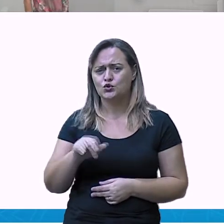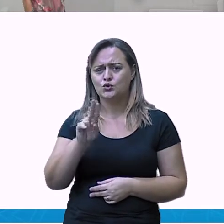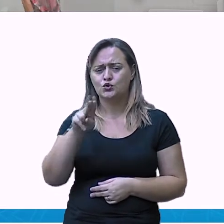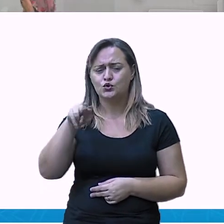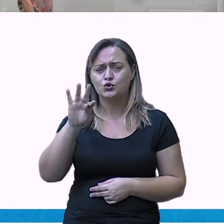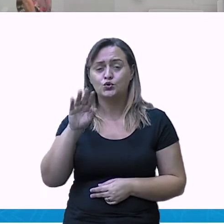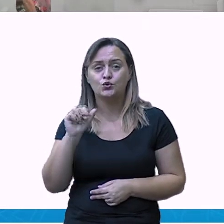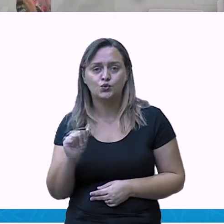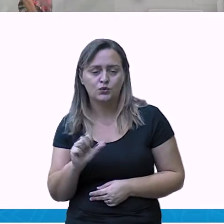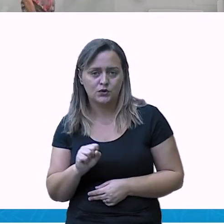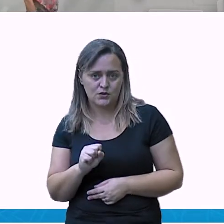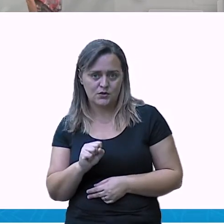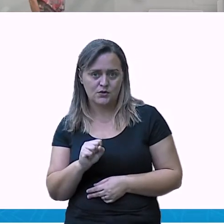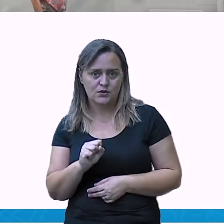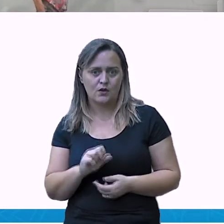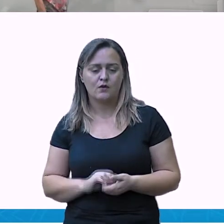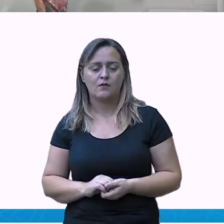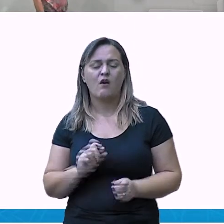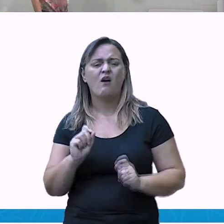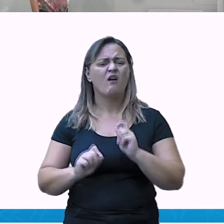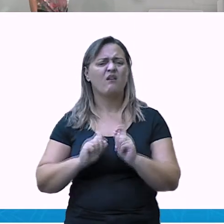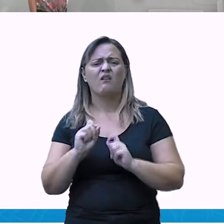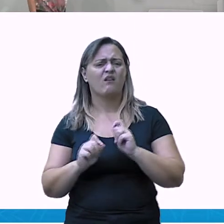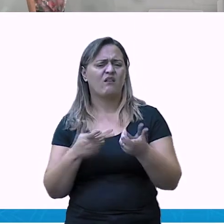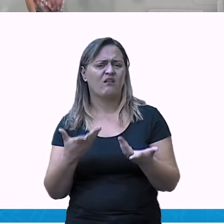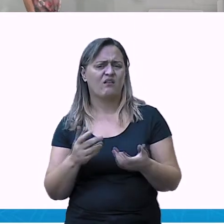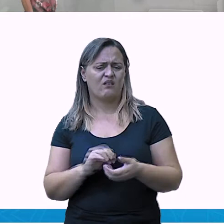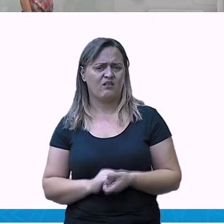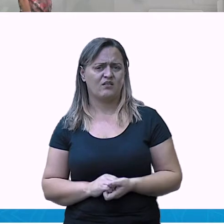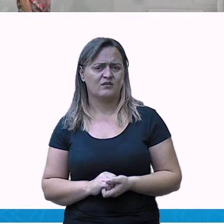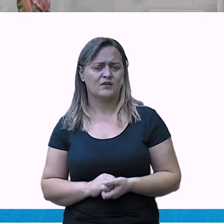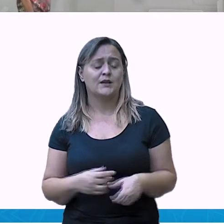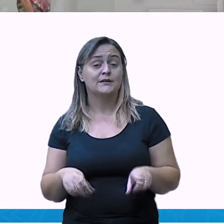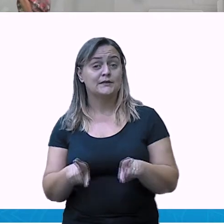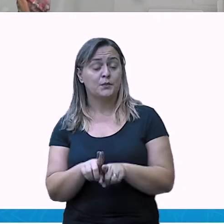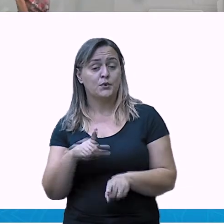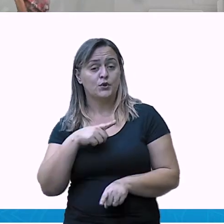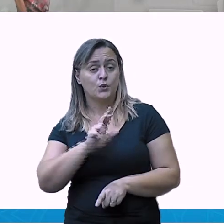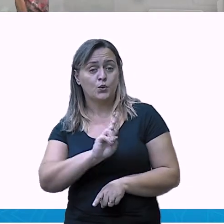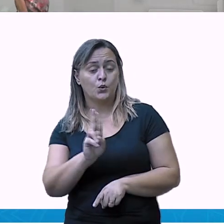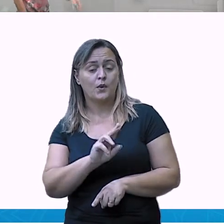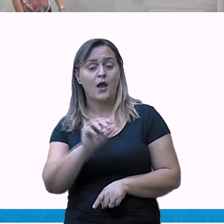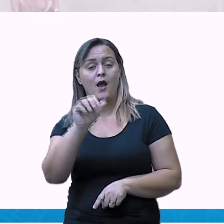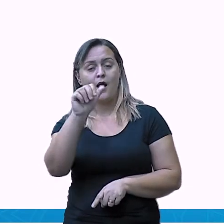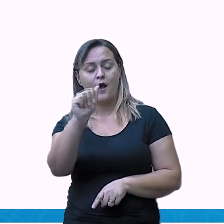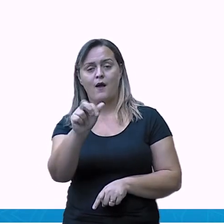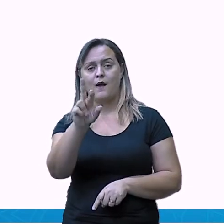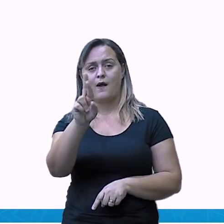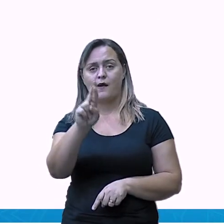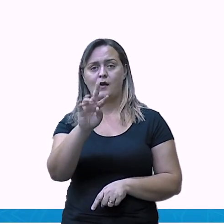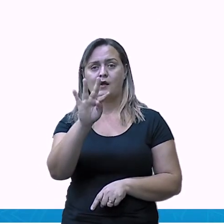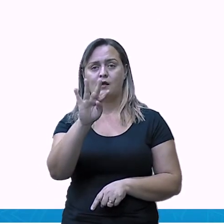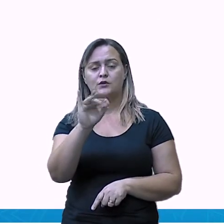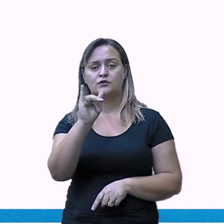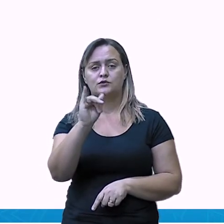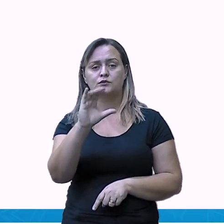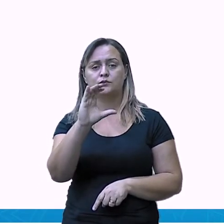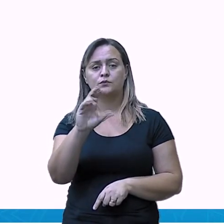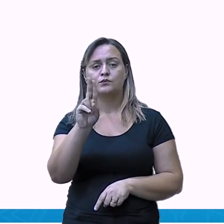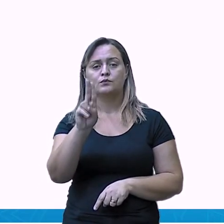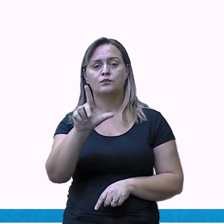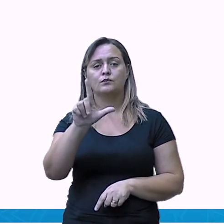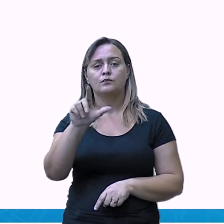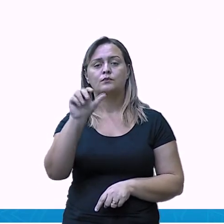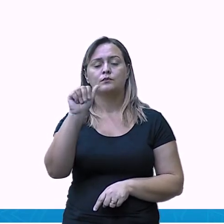isto. Olha só, juntas também tem o nome de articulações. O que são